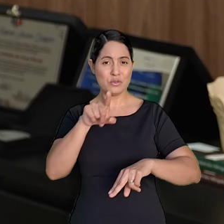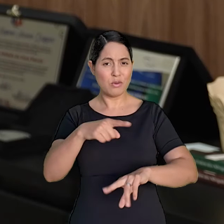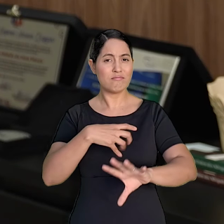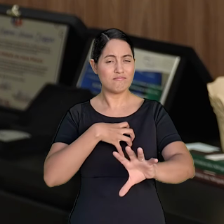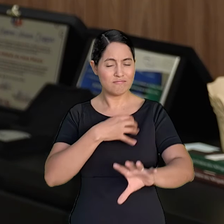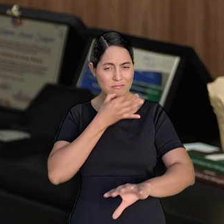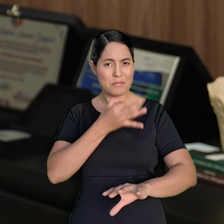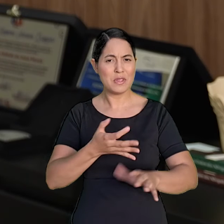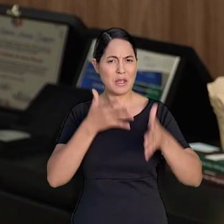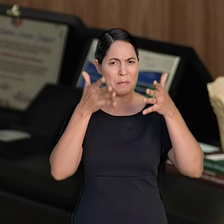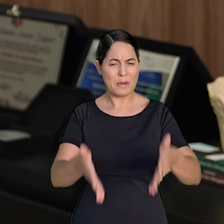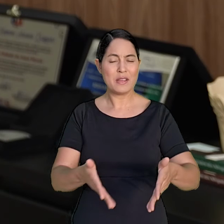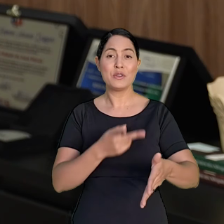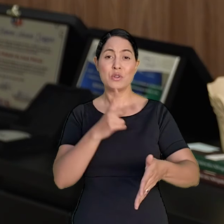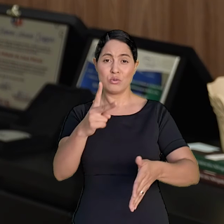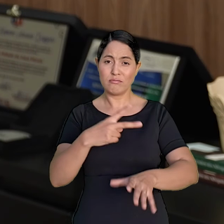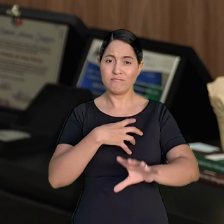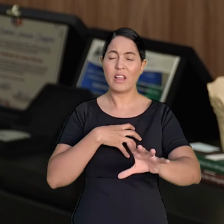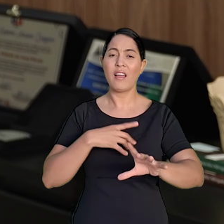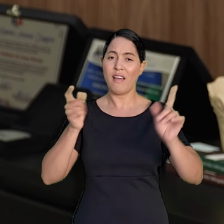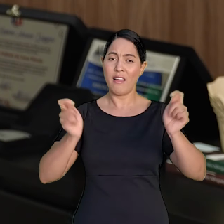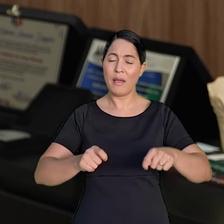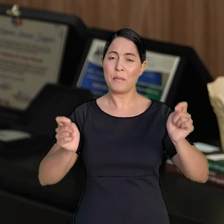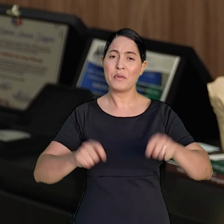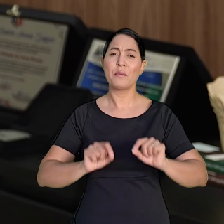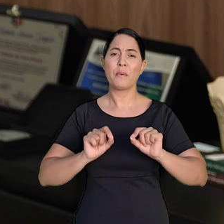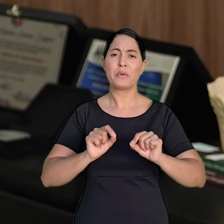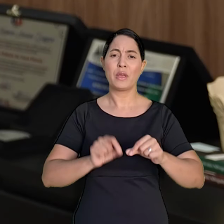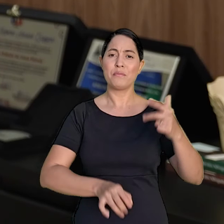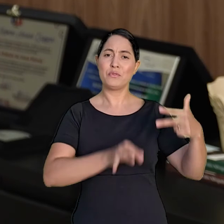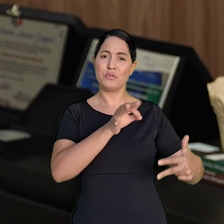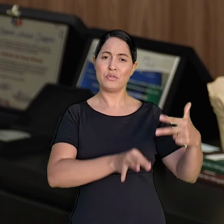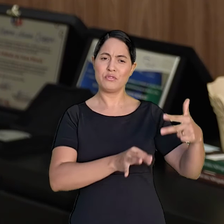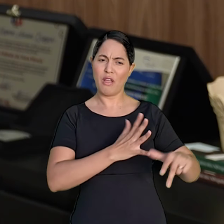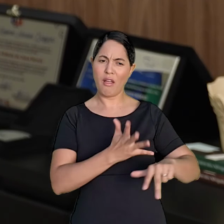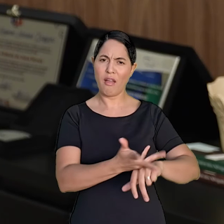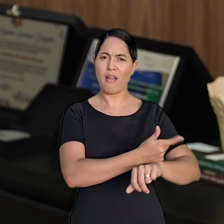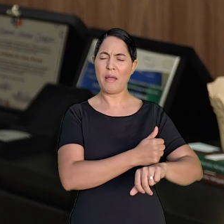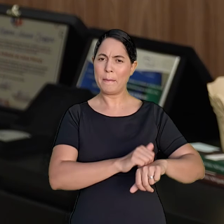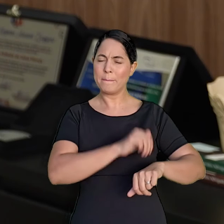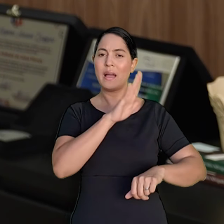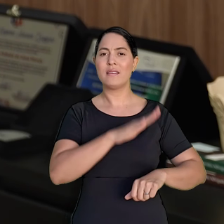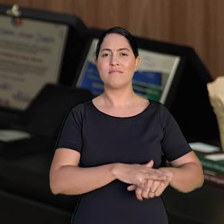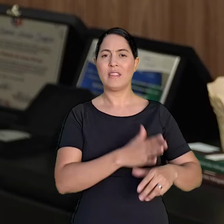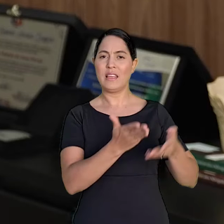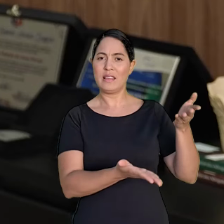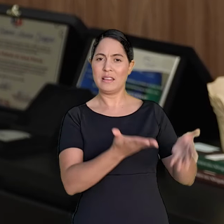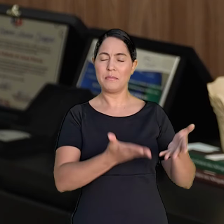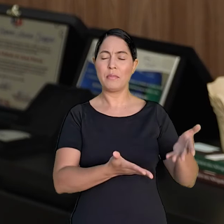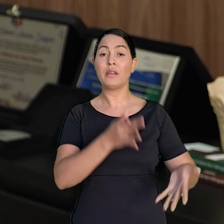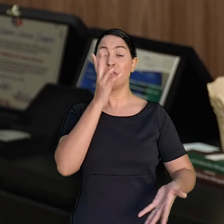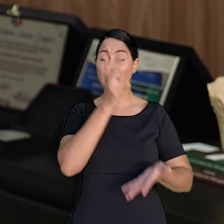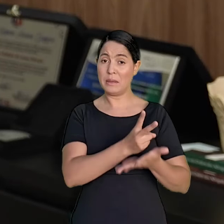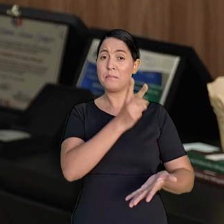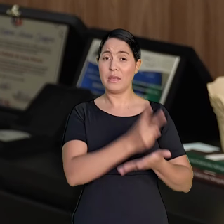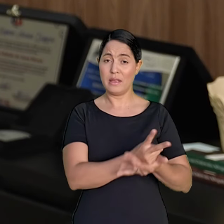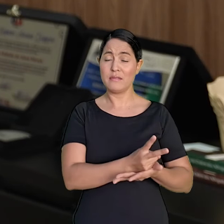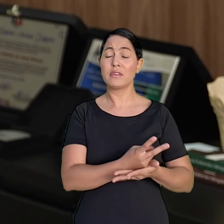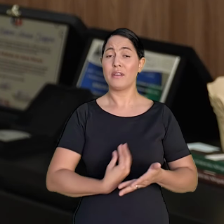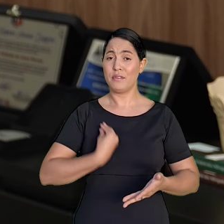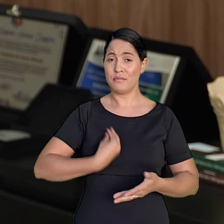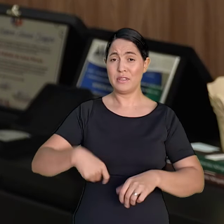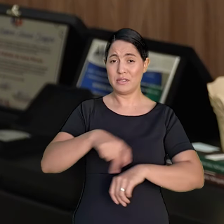é fundamental para construir um judiciário mais eficiente, equilibrado e conectado com a realidade do país. A